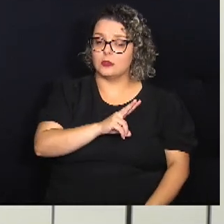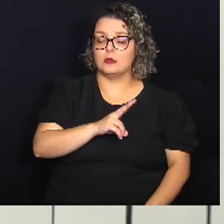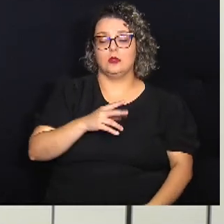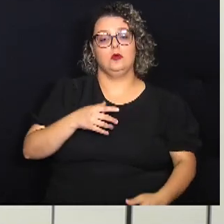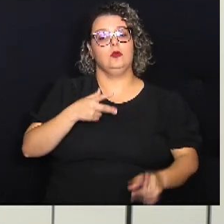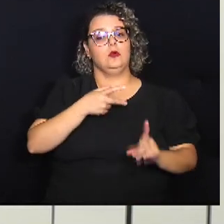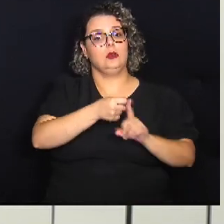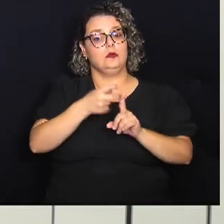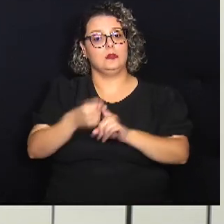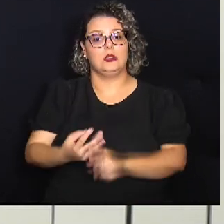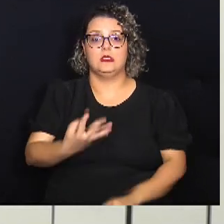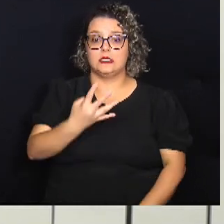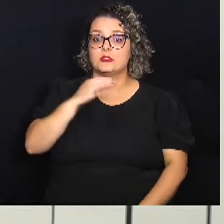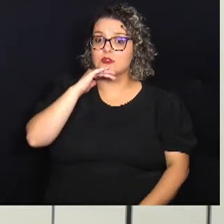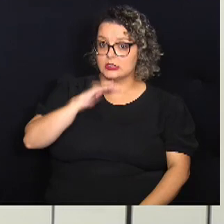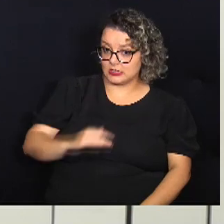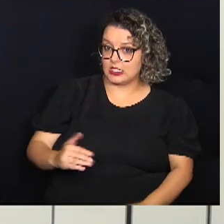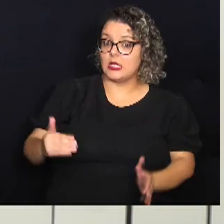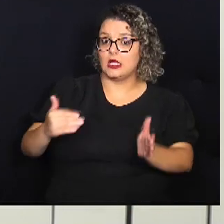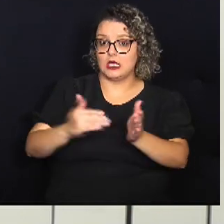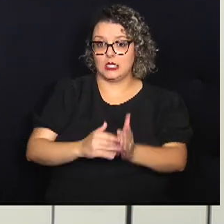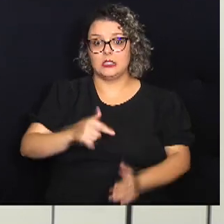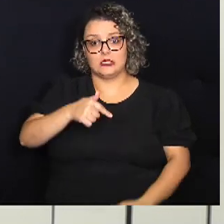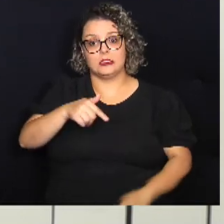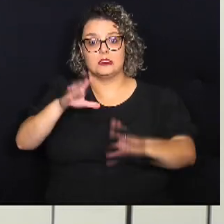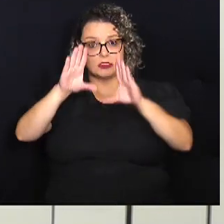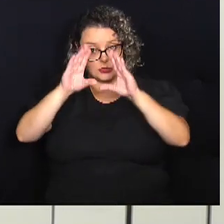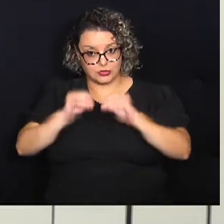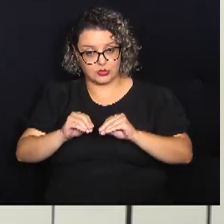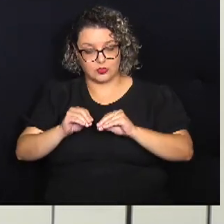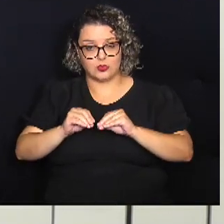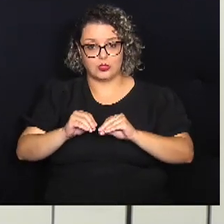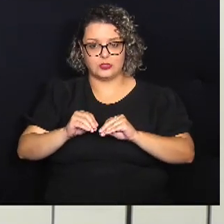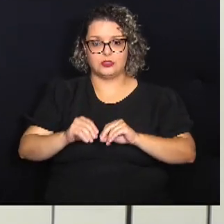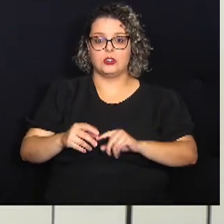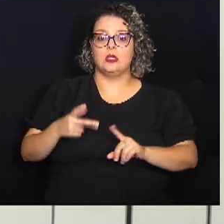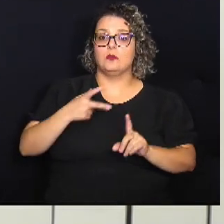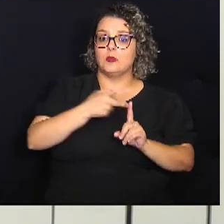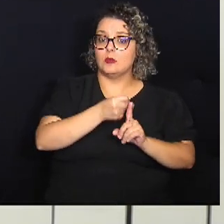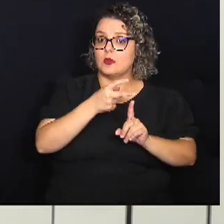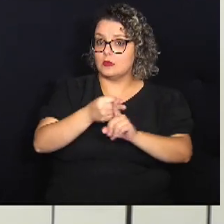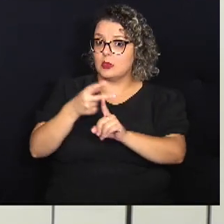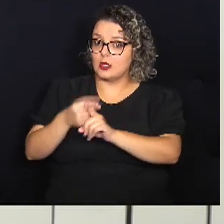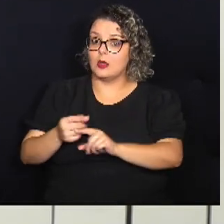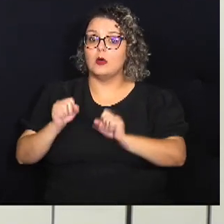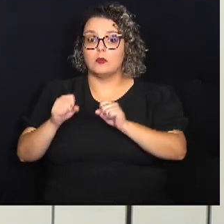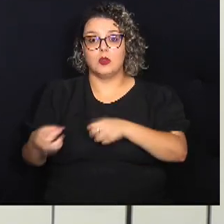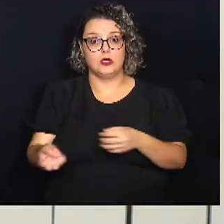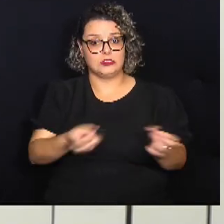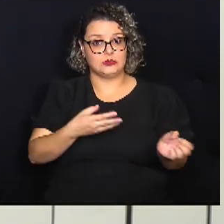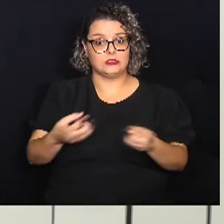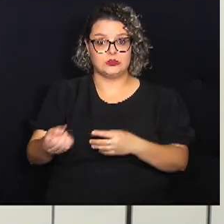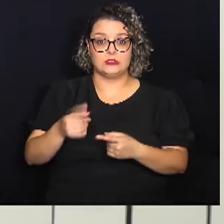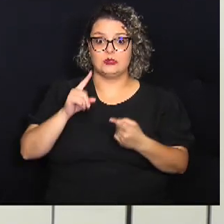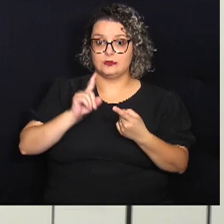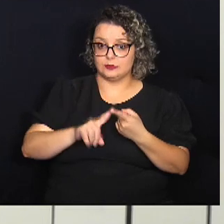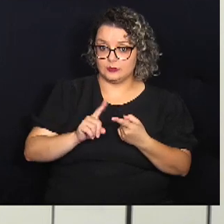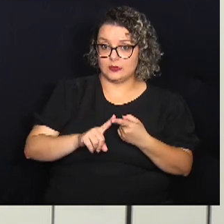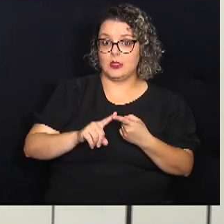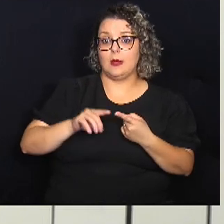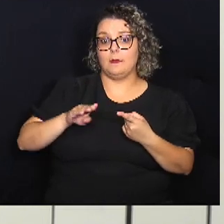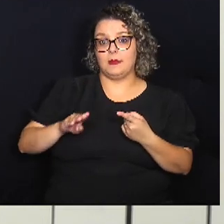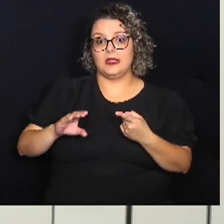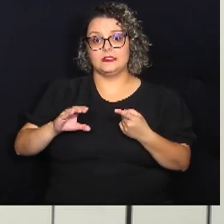vacinação das 4 da tarde até às 7 horas da noite. Entre as vacinas que podem ser atualizadas estão a BCG,